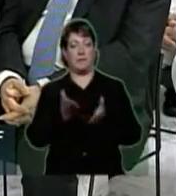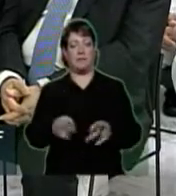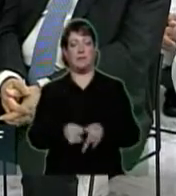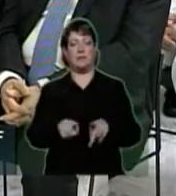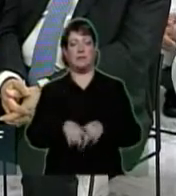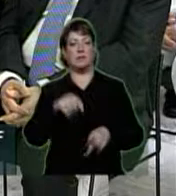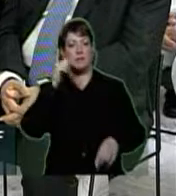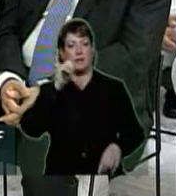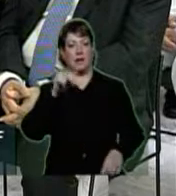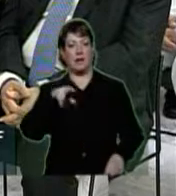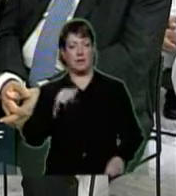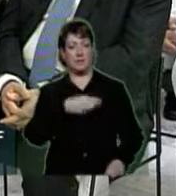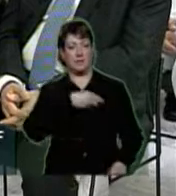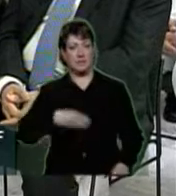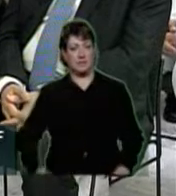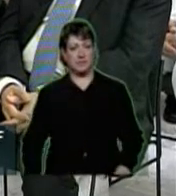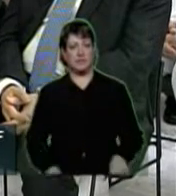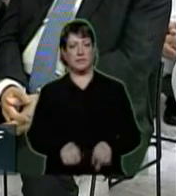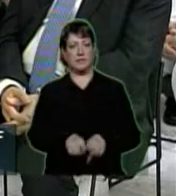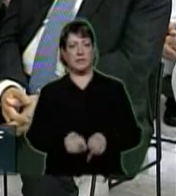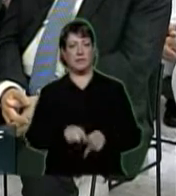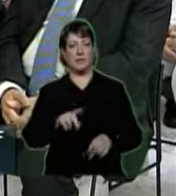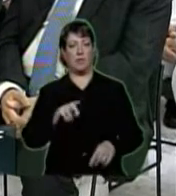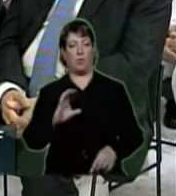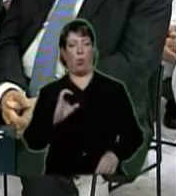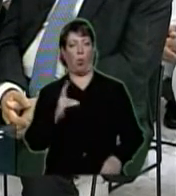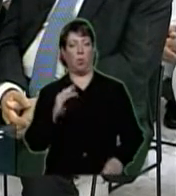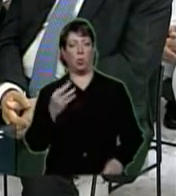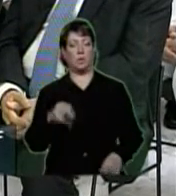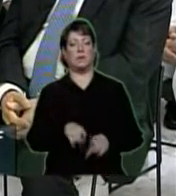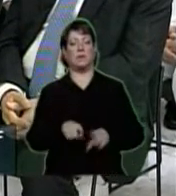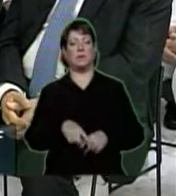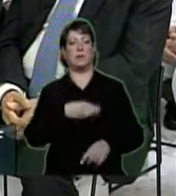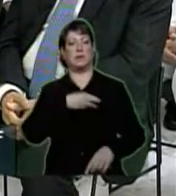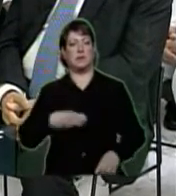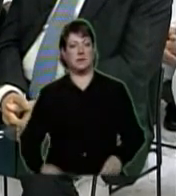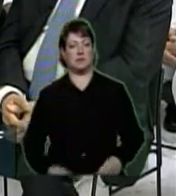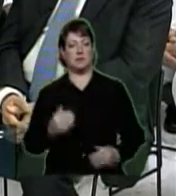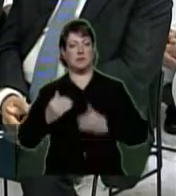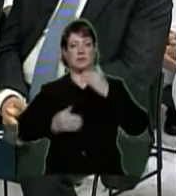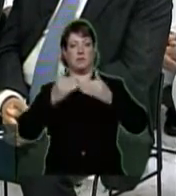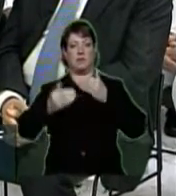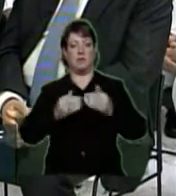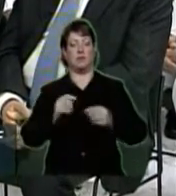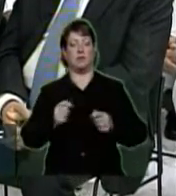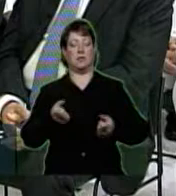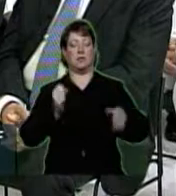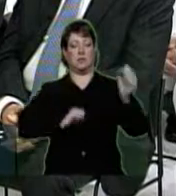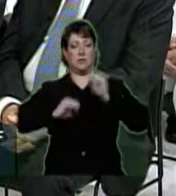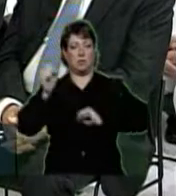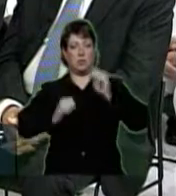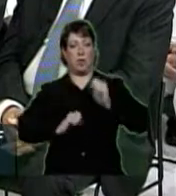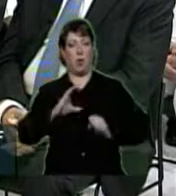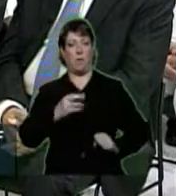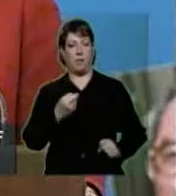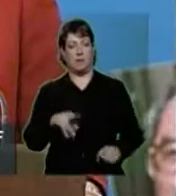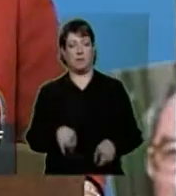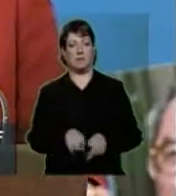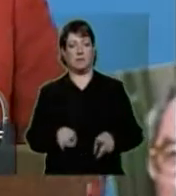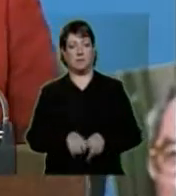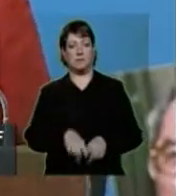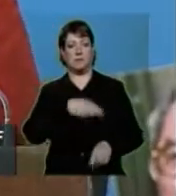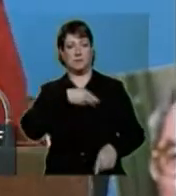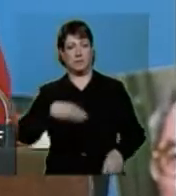de Holanda, da Cultura, Fernando Pimentel, do Desenvolvimento, Indústria e Comércio, Miriam Belchior, do